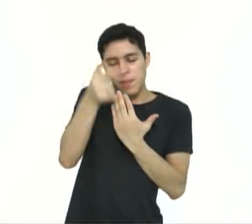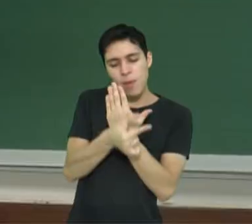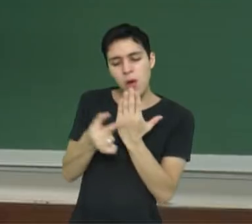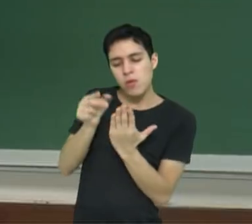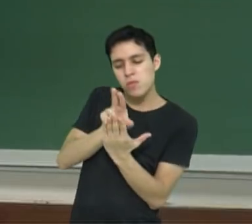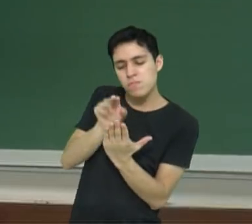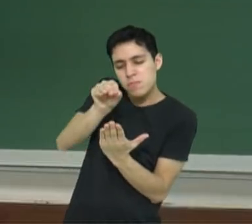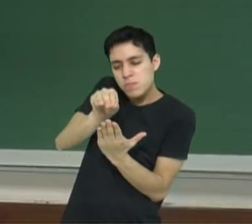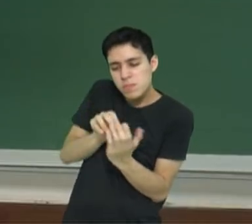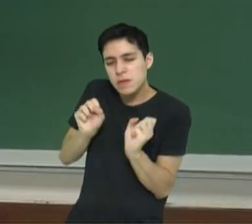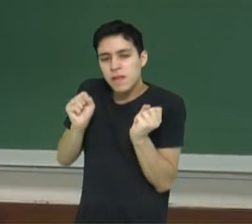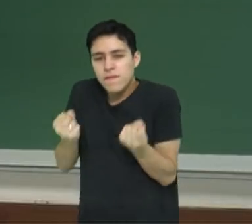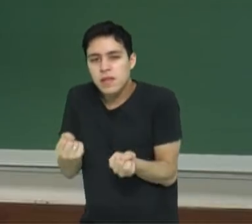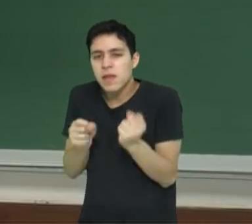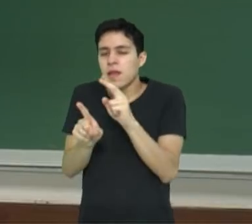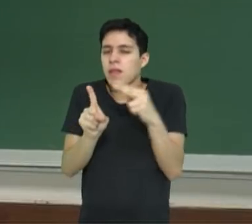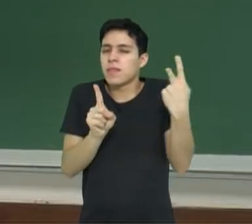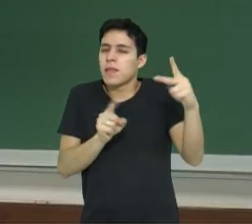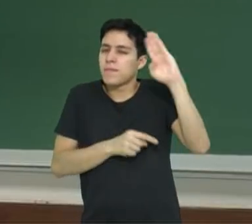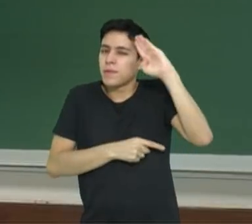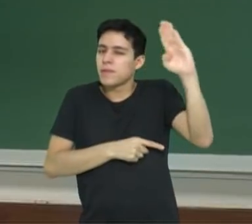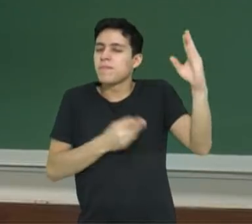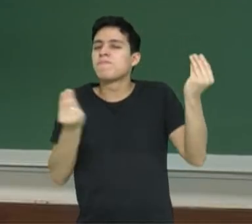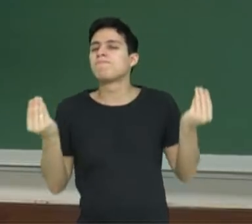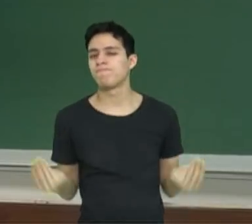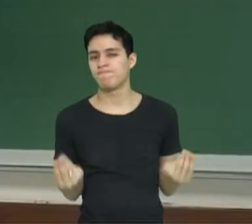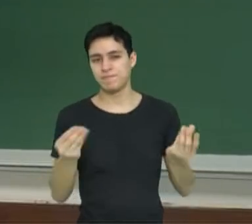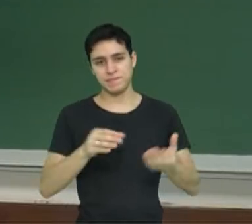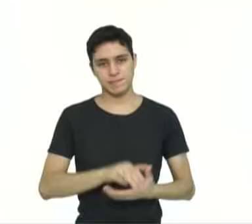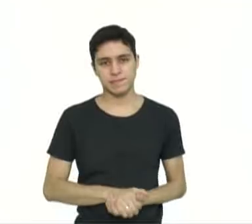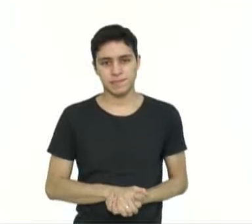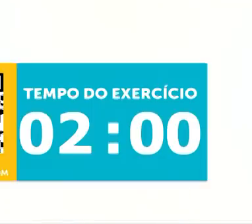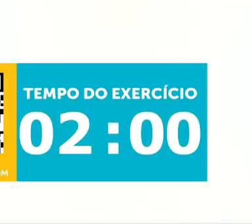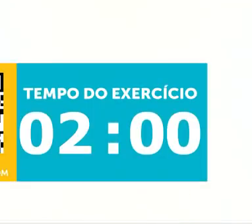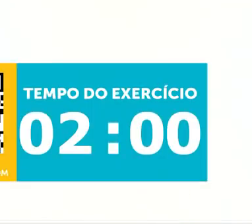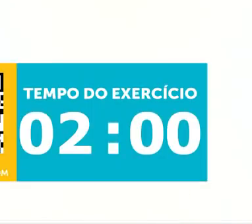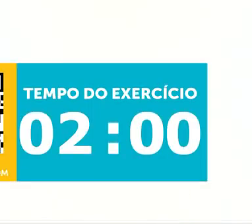para defender a sua ideia principal?